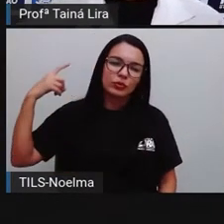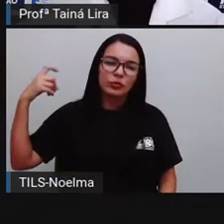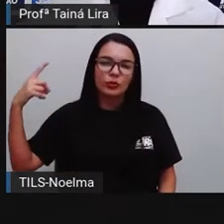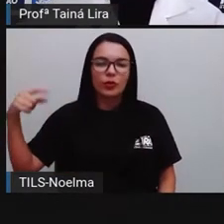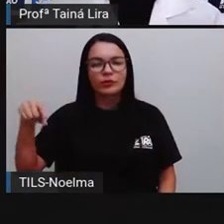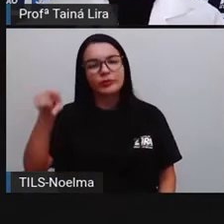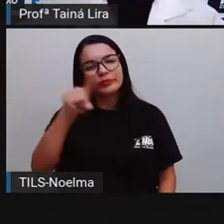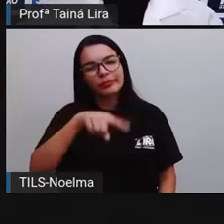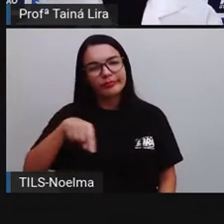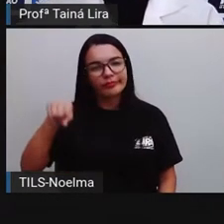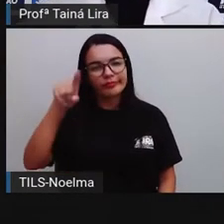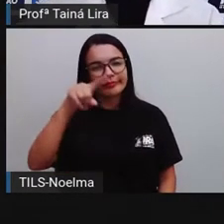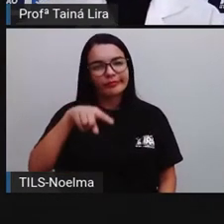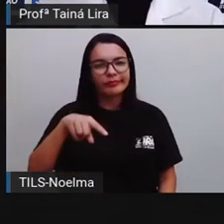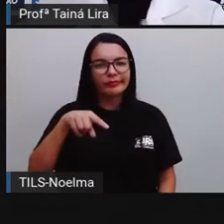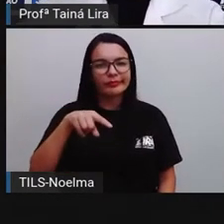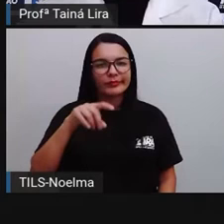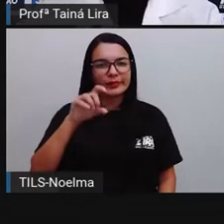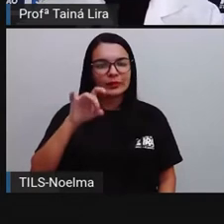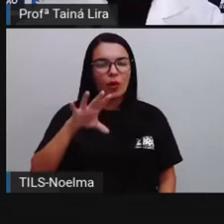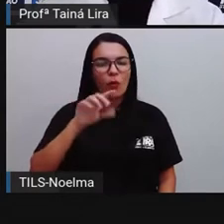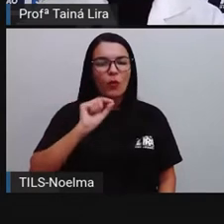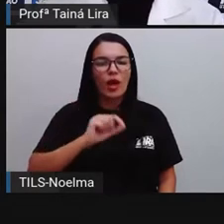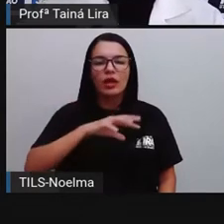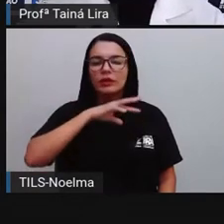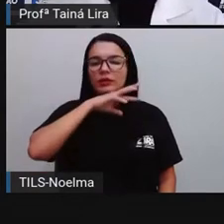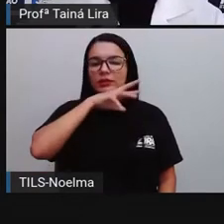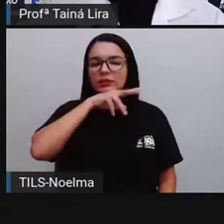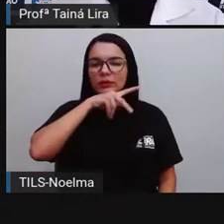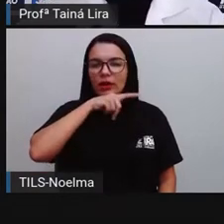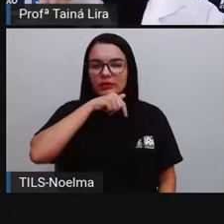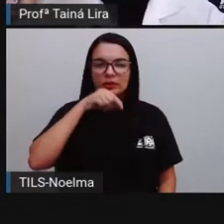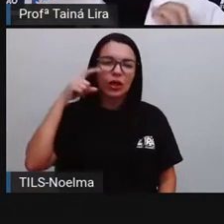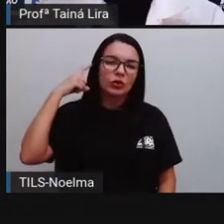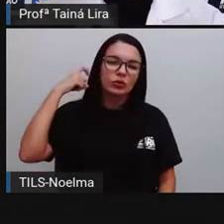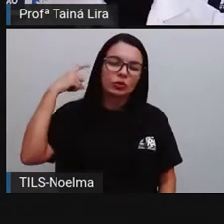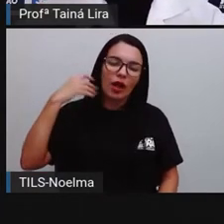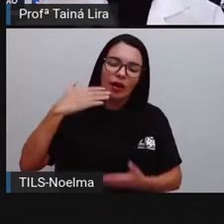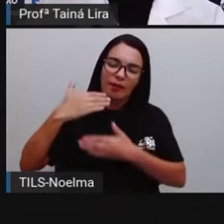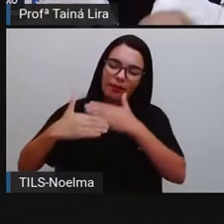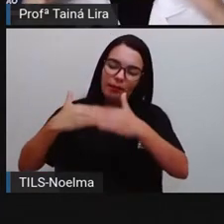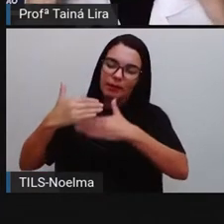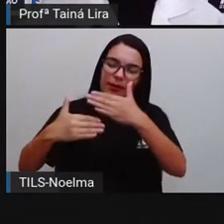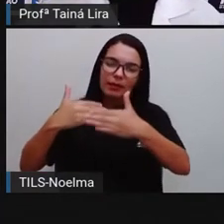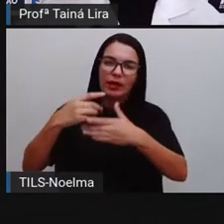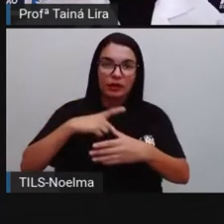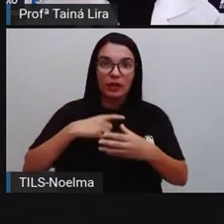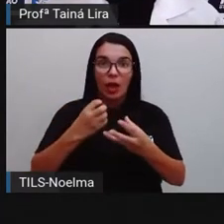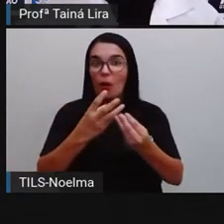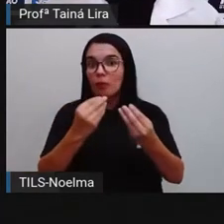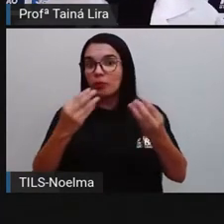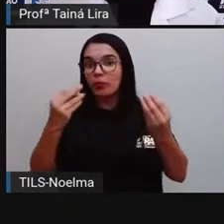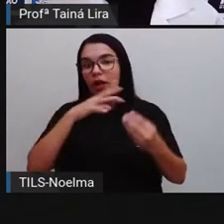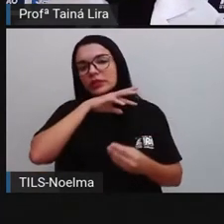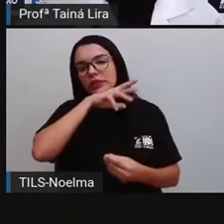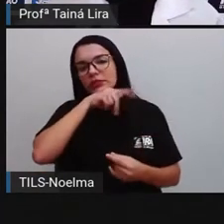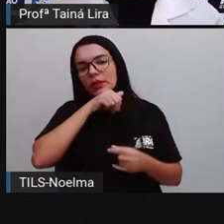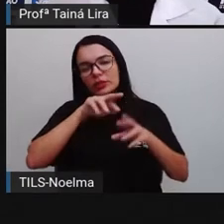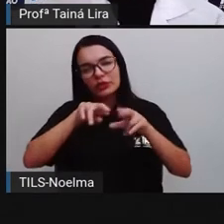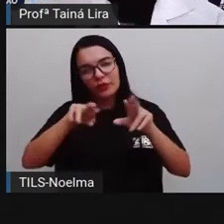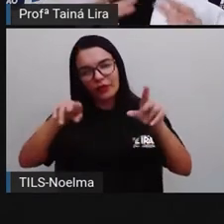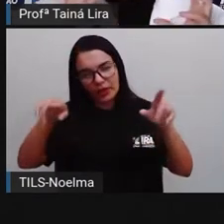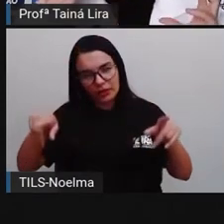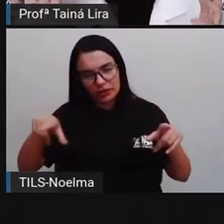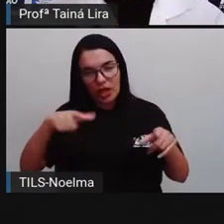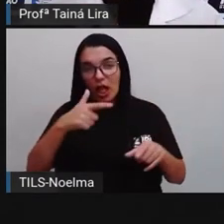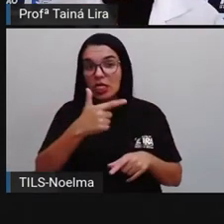esses sonhos são sons de animais Então a prova vai passando aqui são vários animais diferentes tá